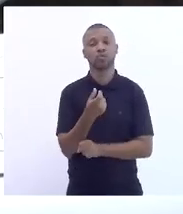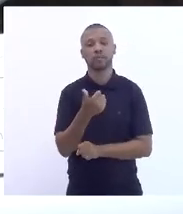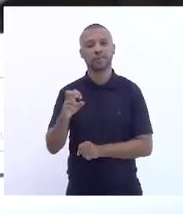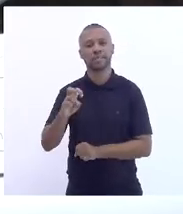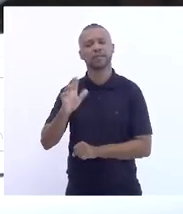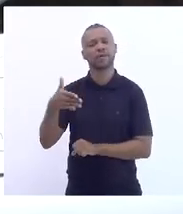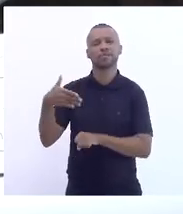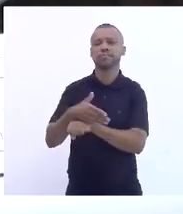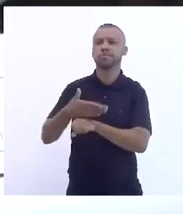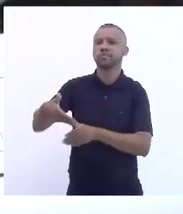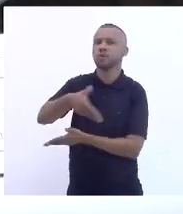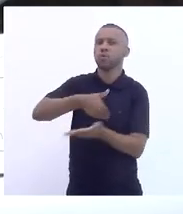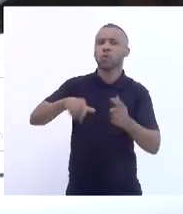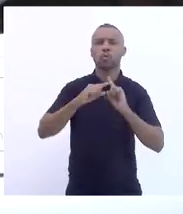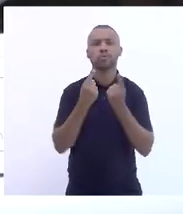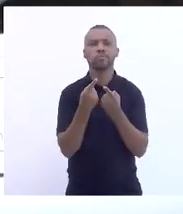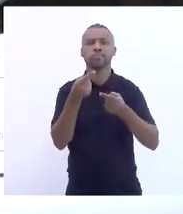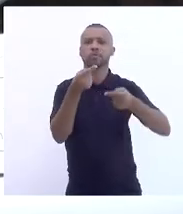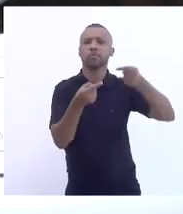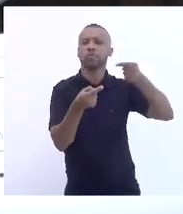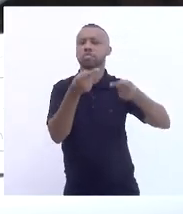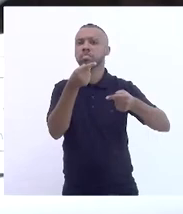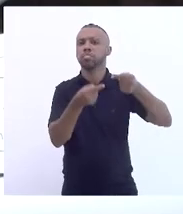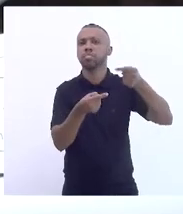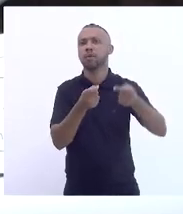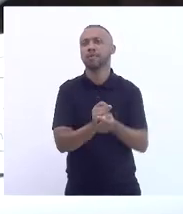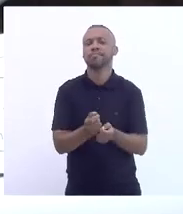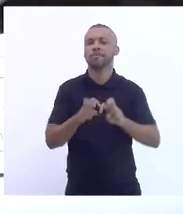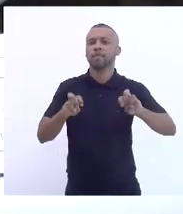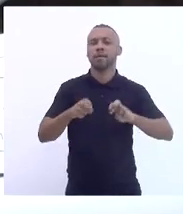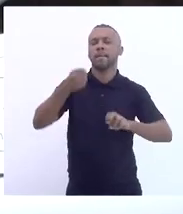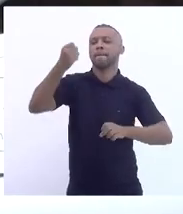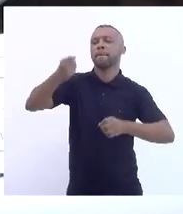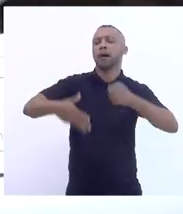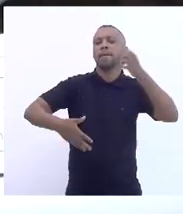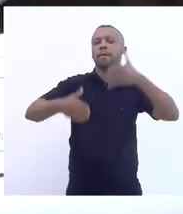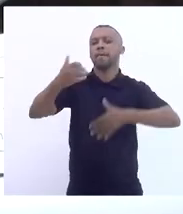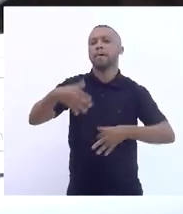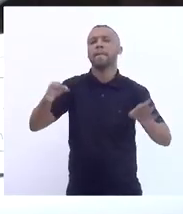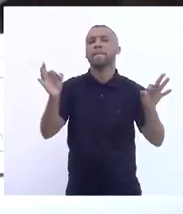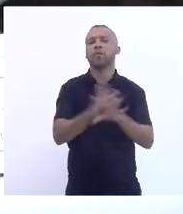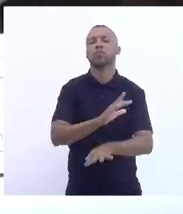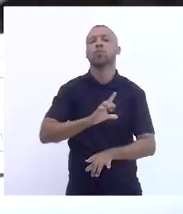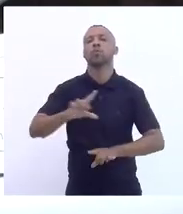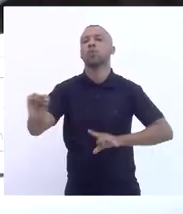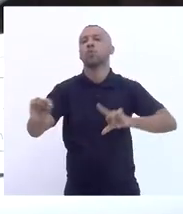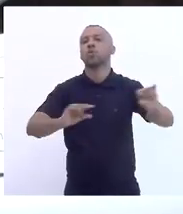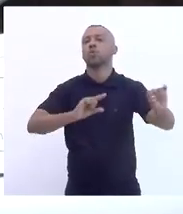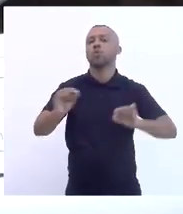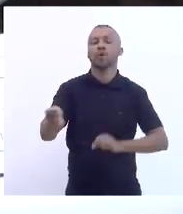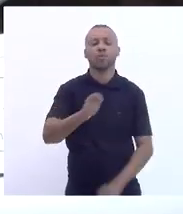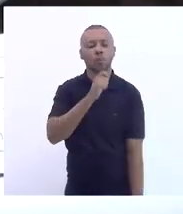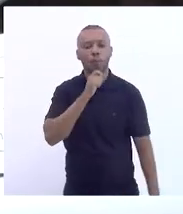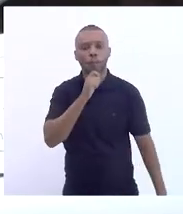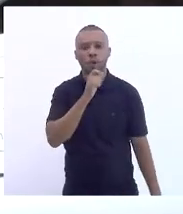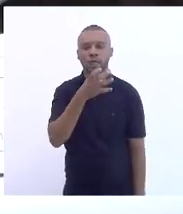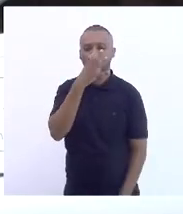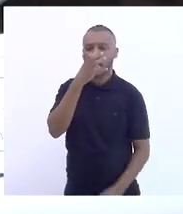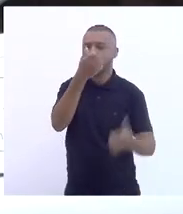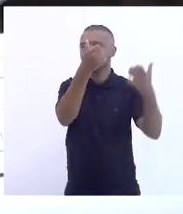muitas audiências essa decisão muito disputa a mesa falava muitas vezes a mesa aí embora e não escutava então é